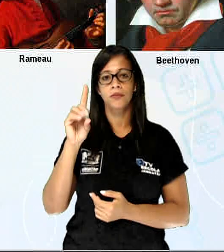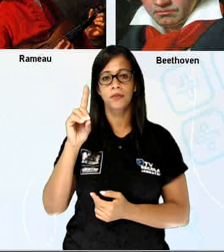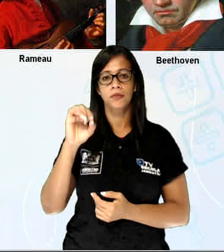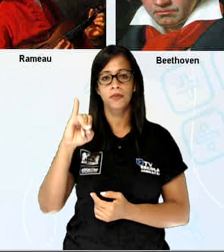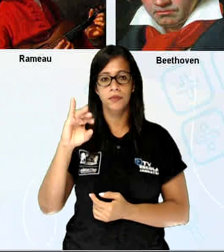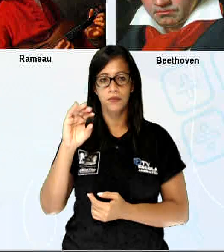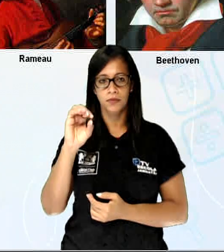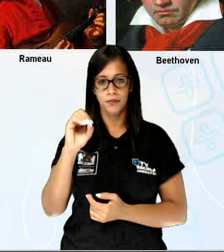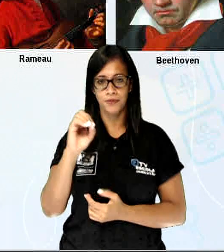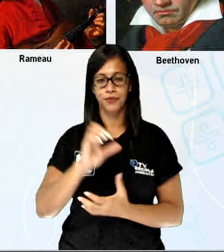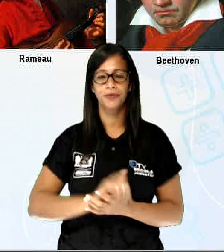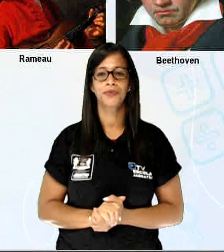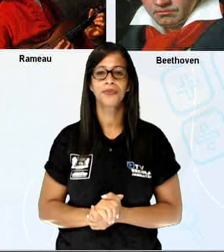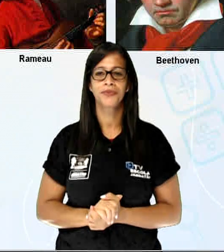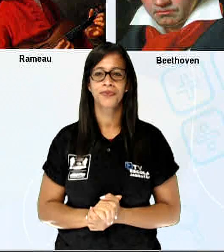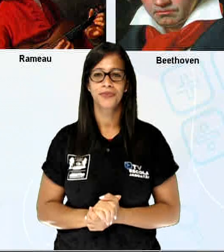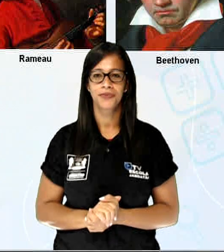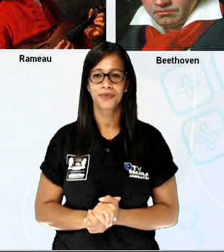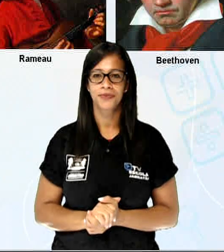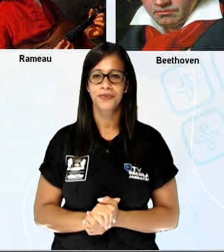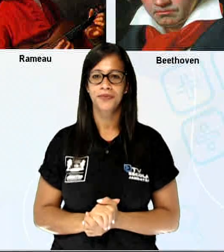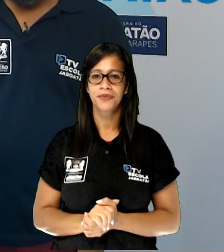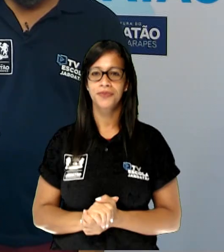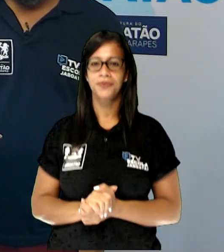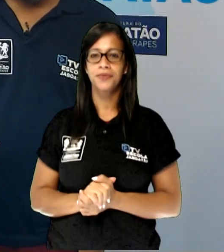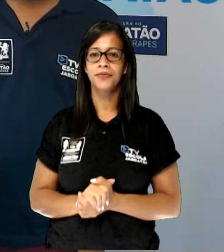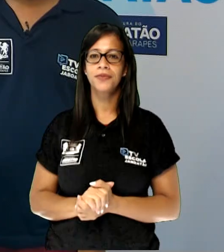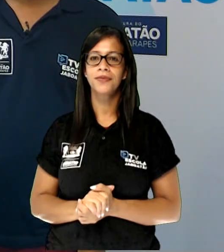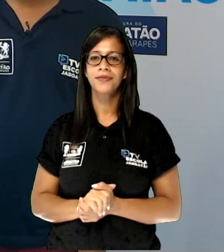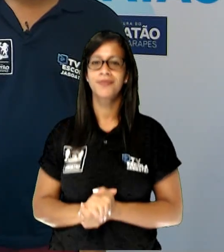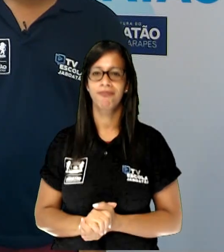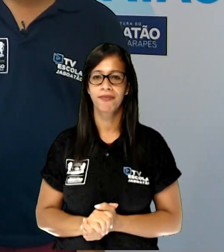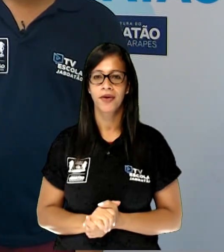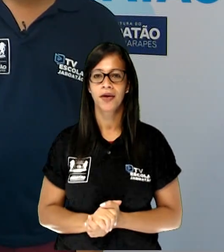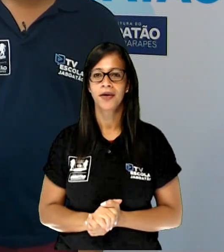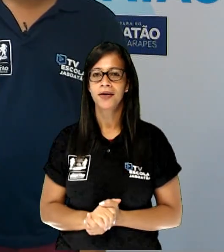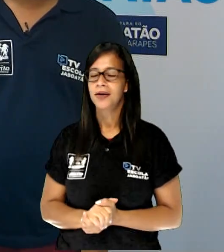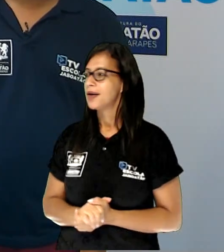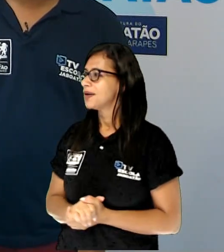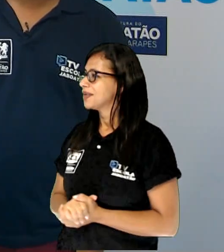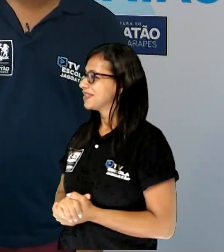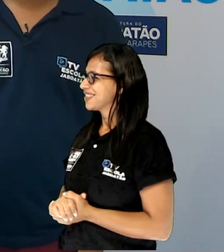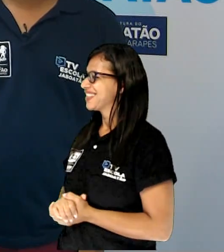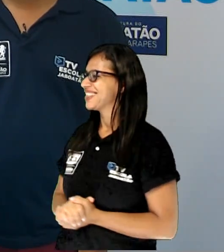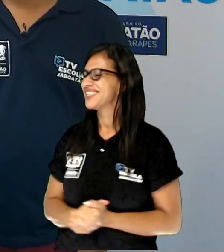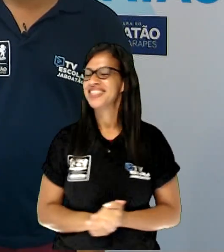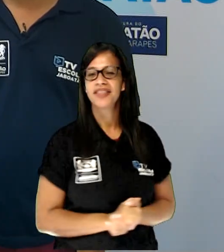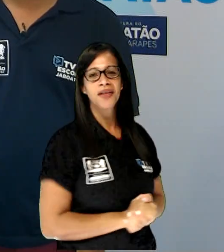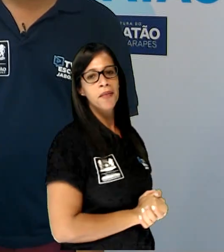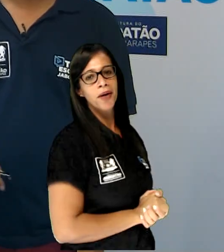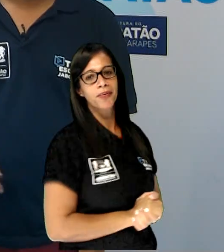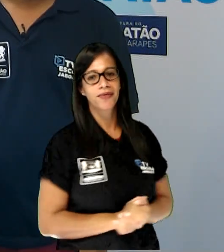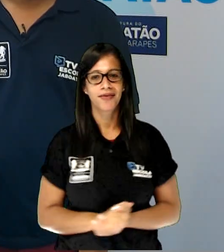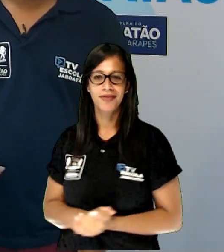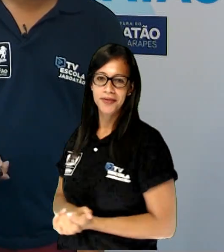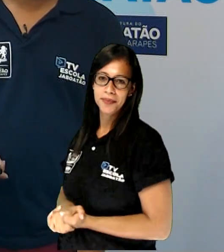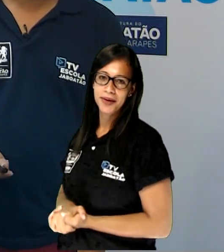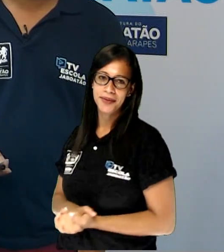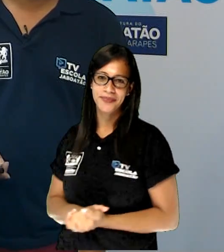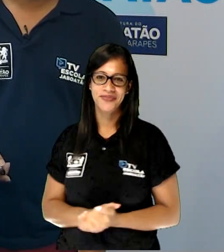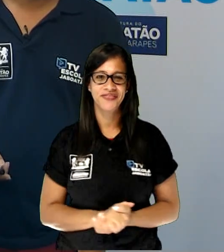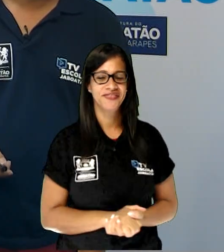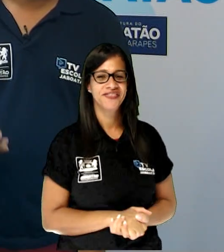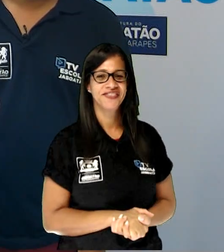instrumentos. Espera aí, deixa eu tô... Já errei antes, já errei depois. Pode começar do